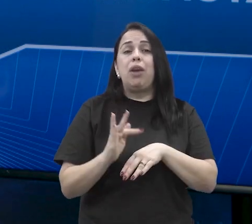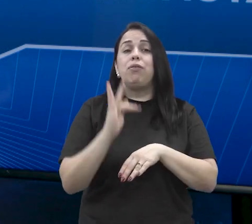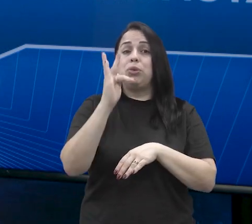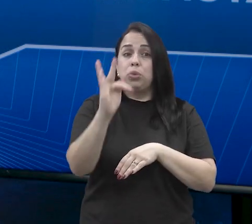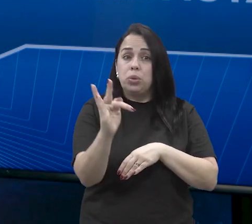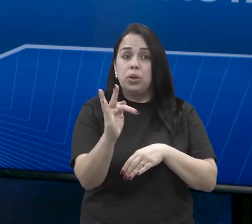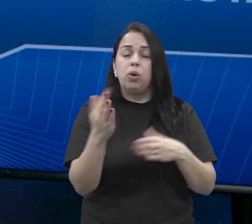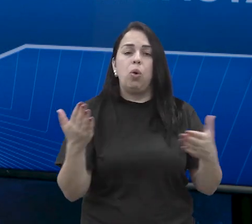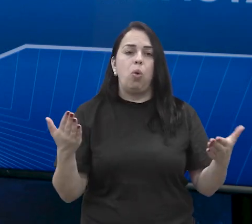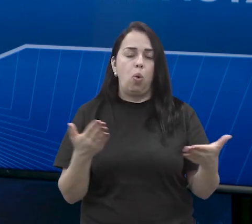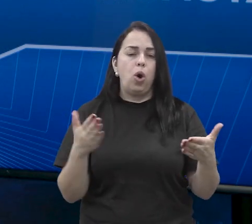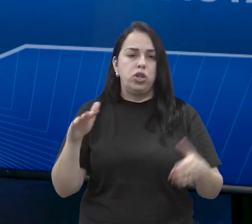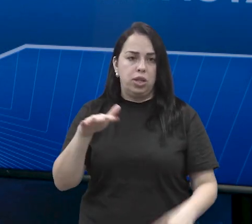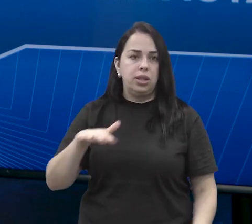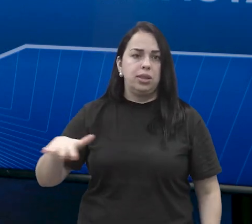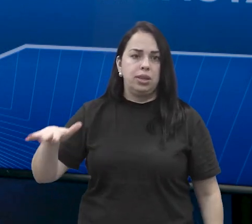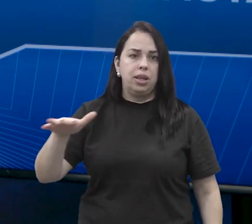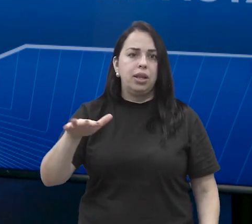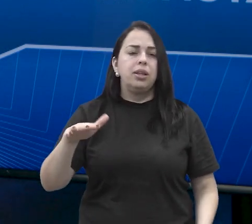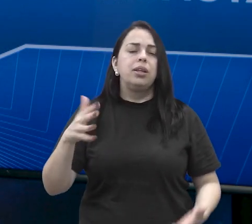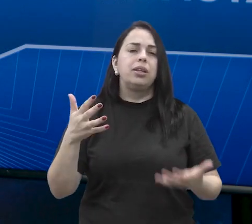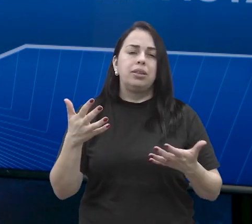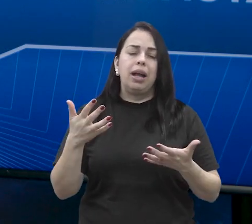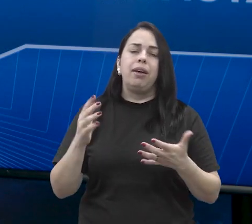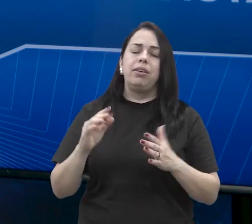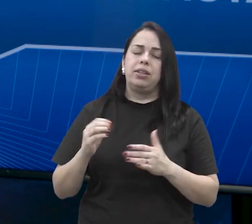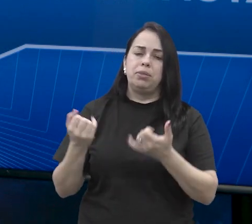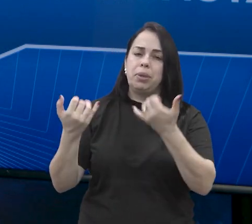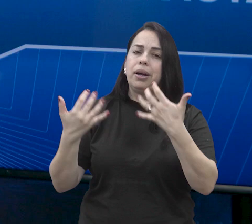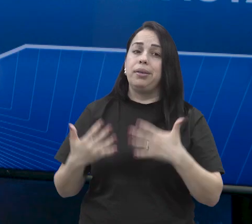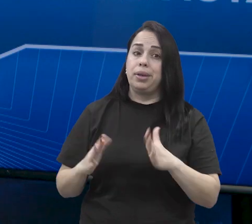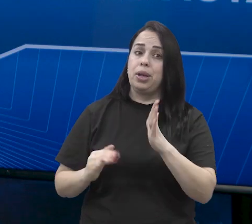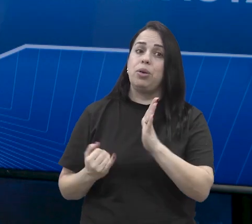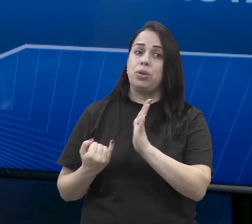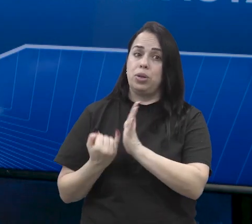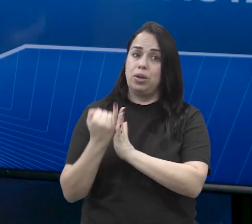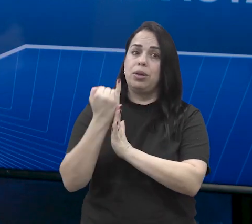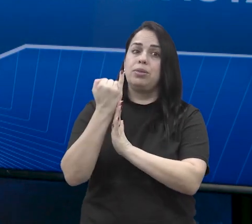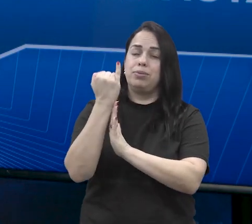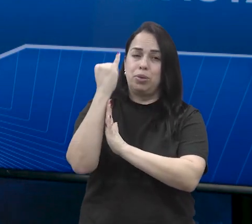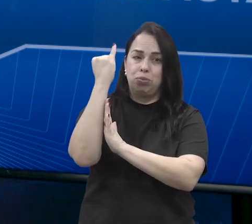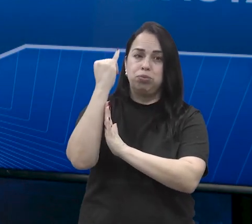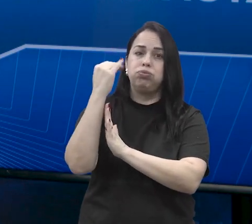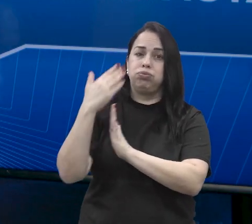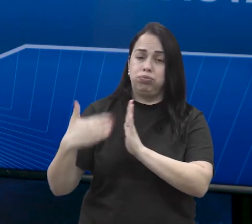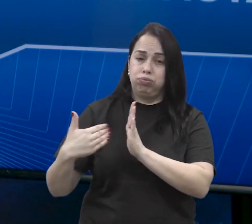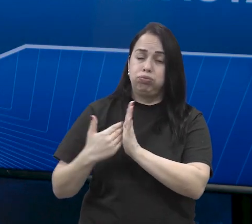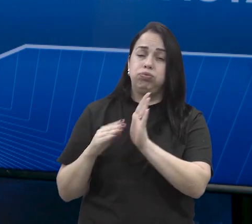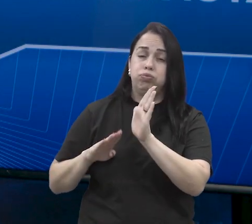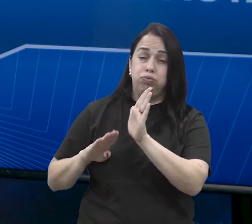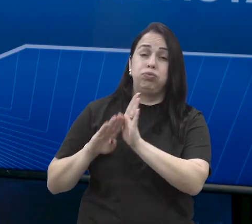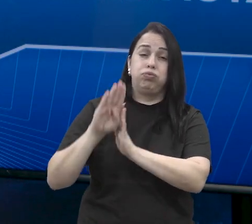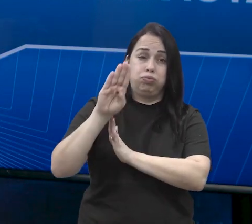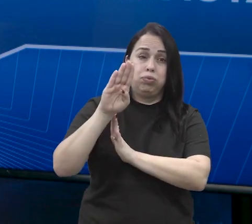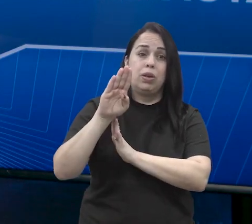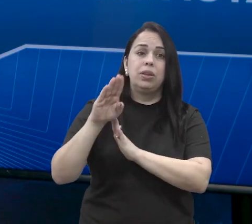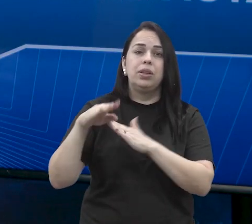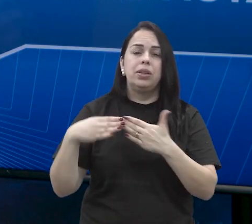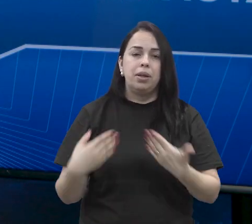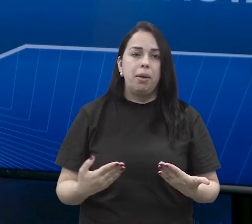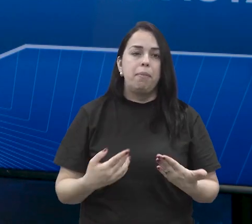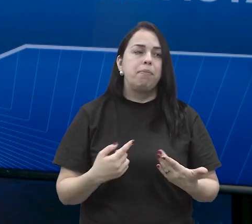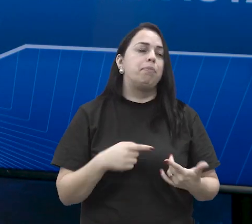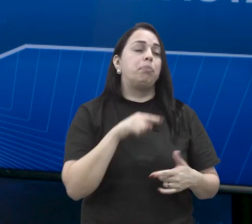O mercado hoje está apostando num processo mais inflacionário, com aumento inclusive de juros real para os próximos anos. Essa está sendo a aposta,